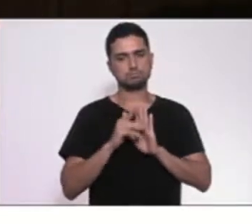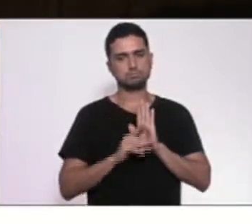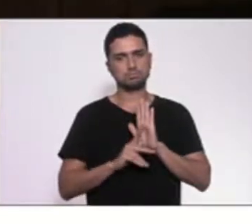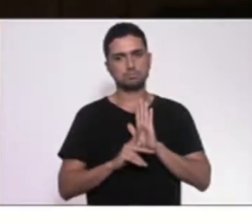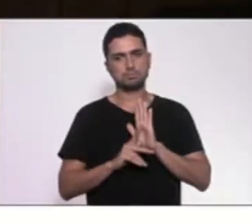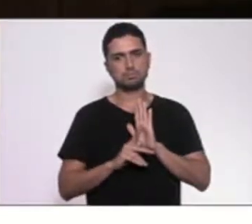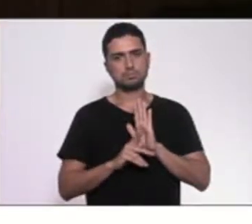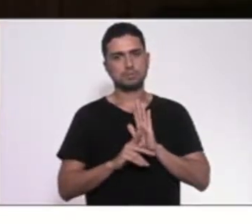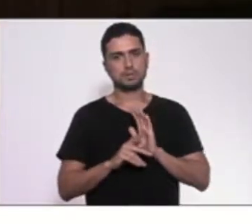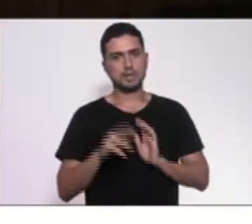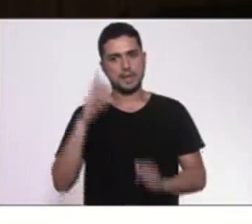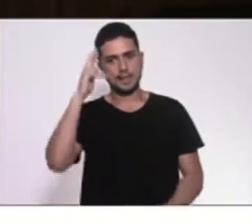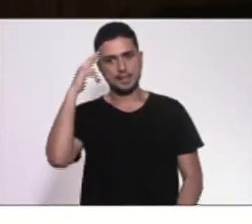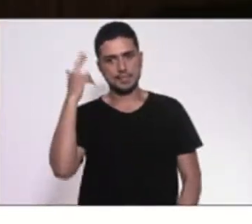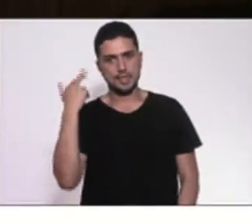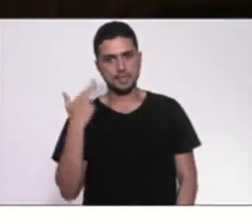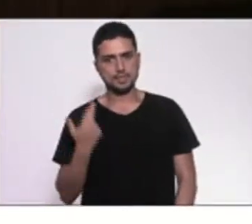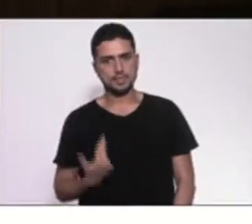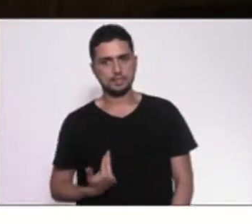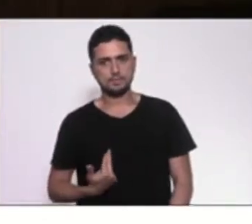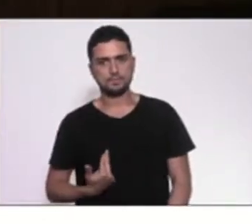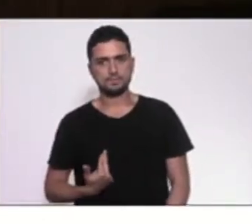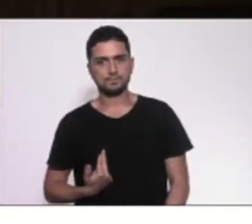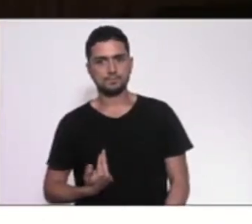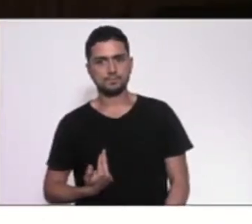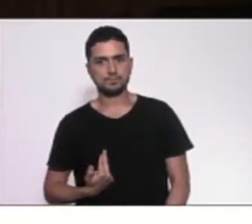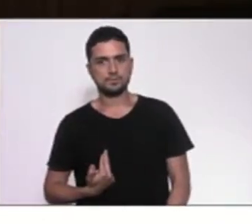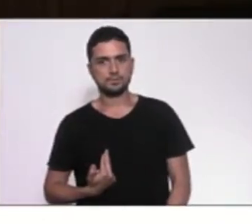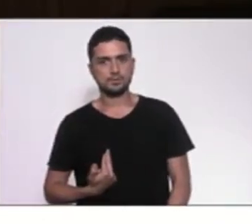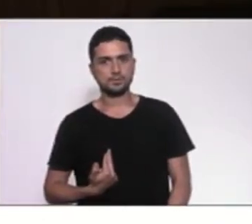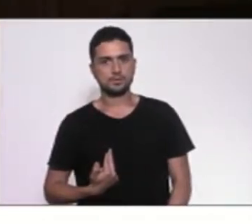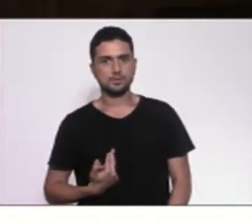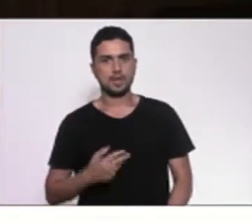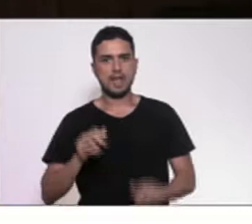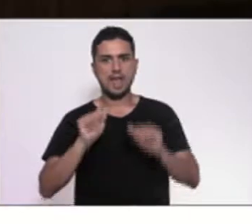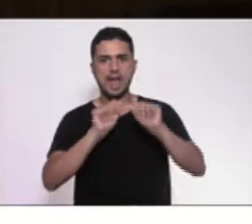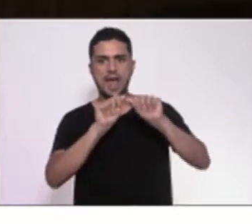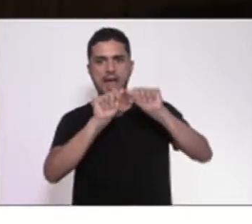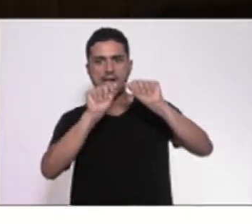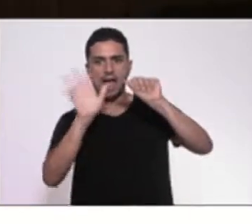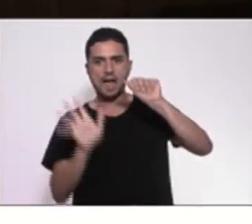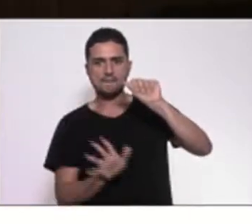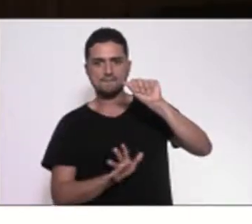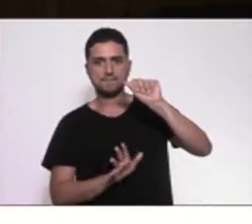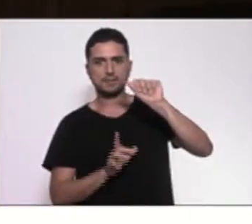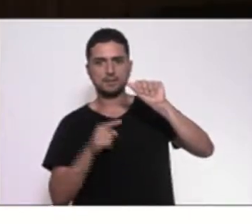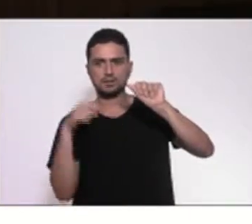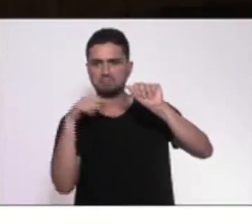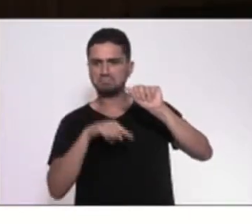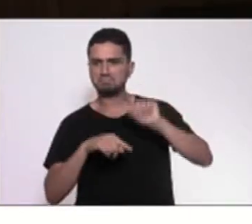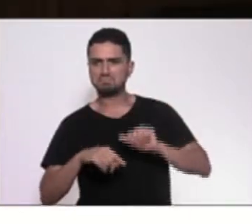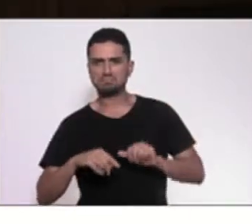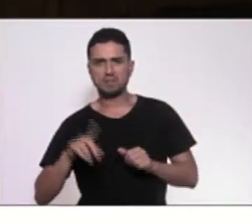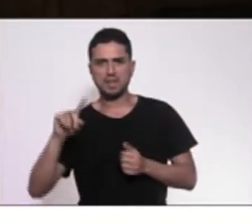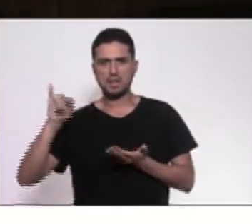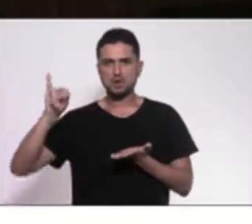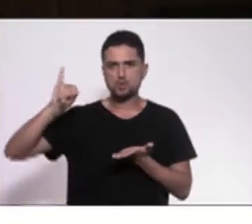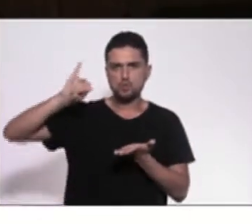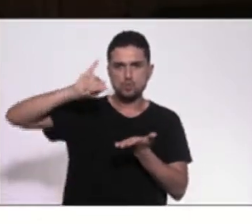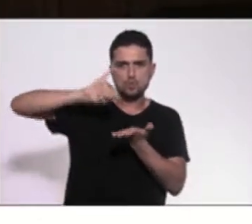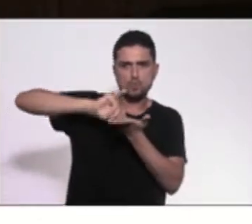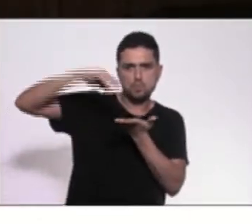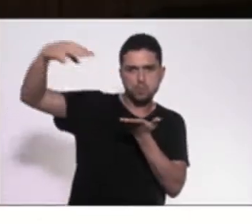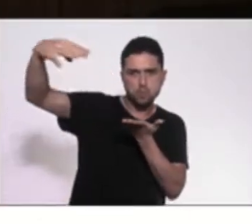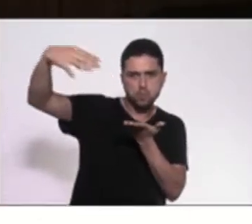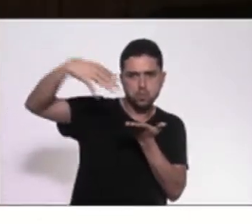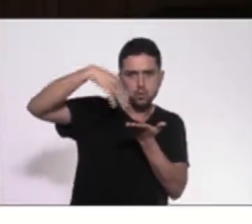de reconhecimento da África como nação, como continente,